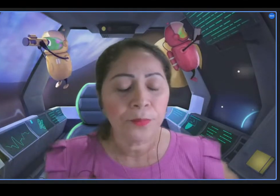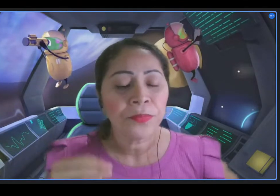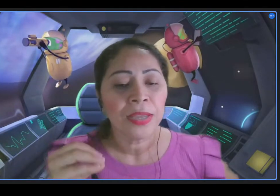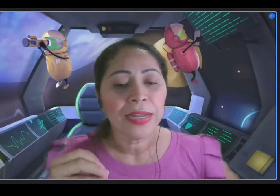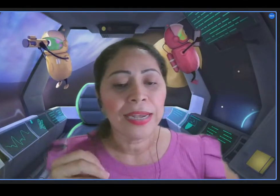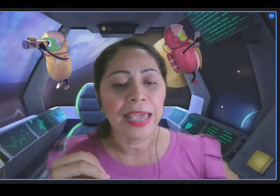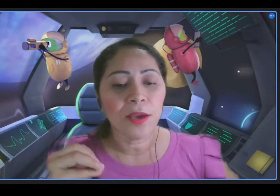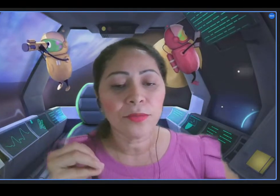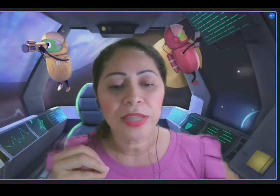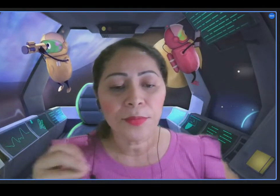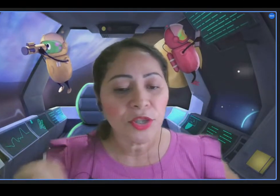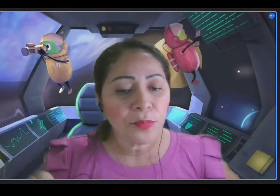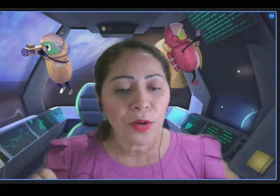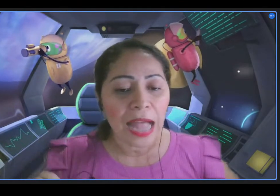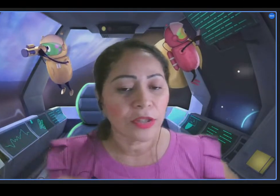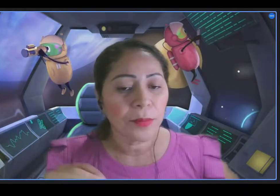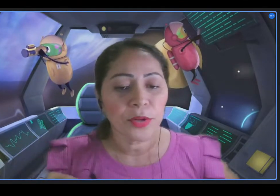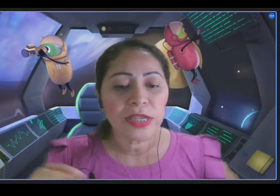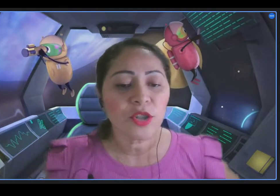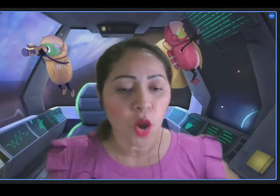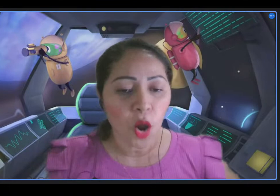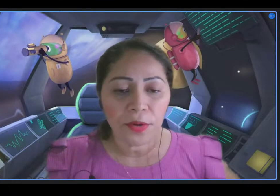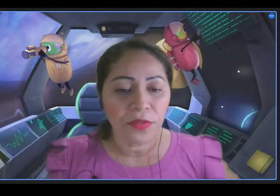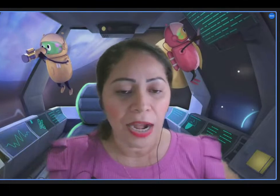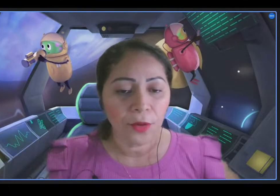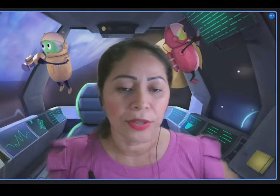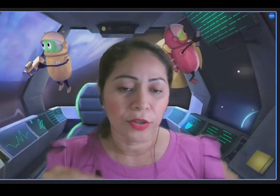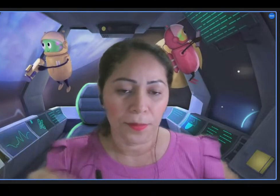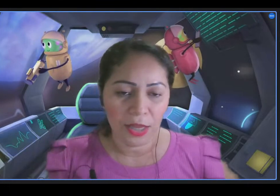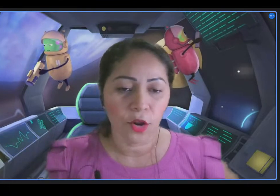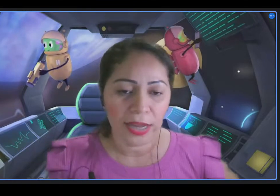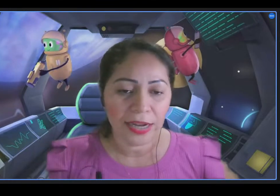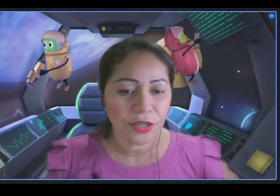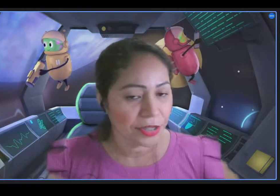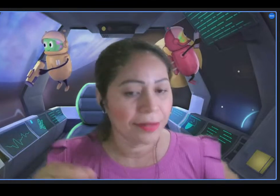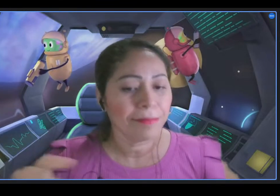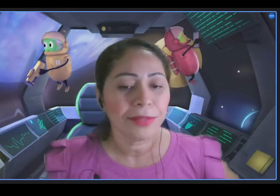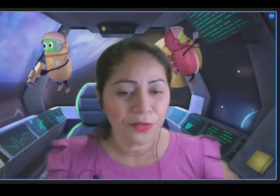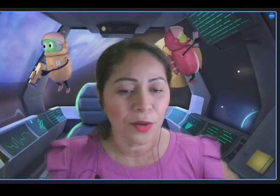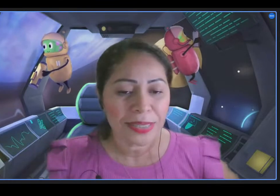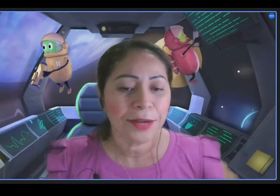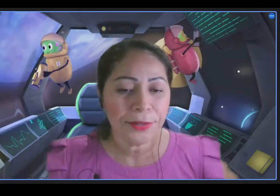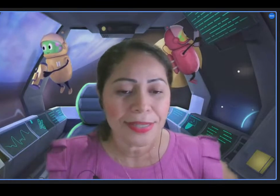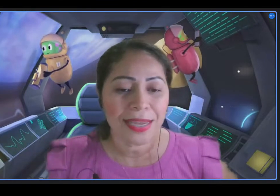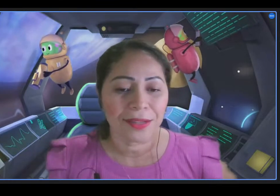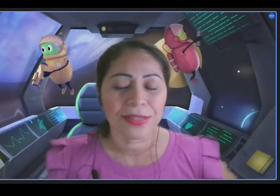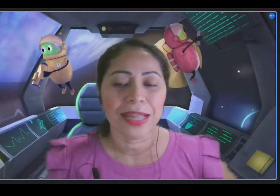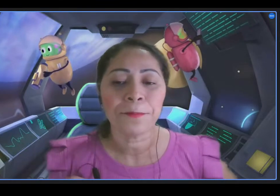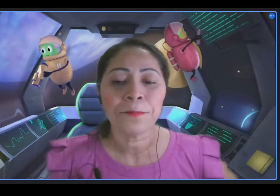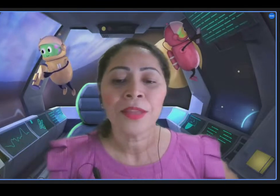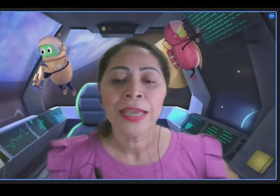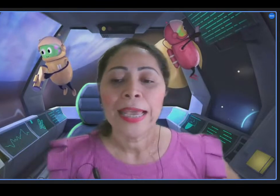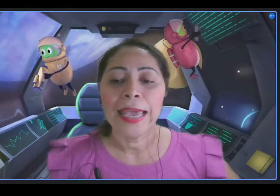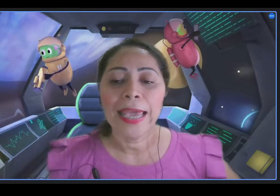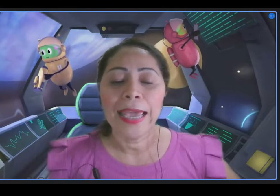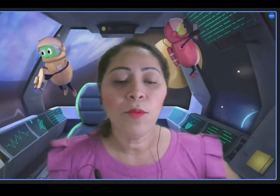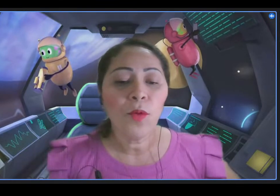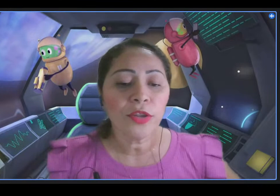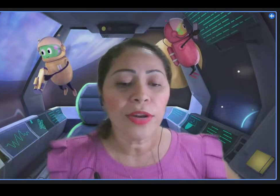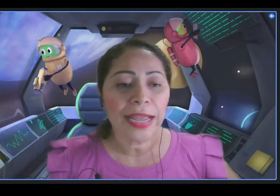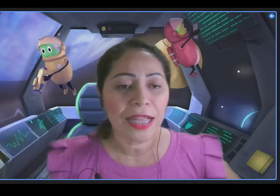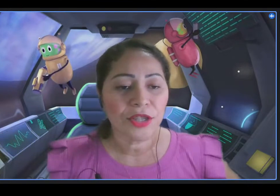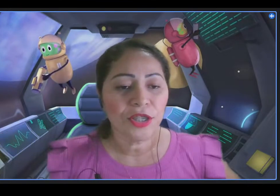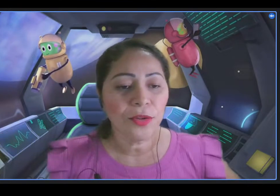tempo, né? É um tempo estipulado, depois eles cobram um valor. Então, é melhor garantir de forma 0800, né? Um